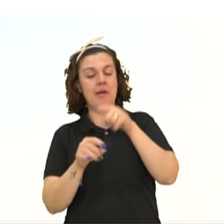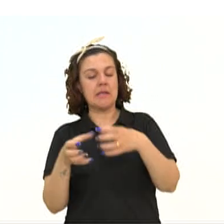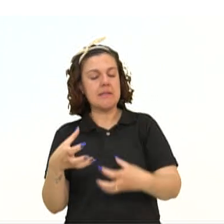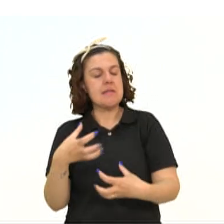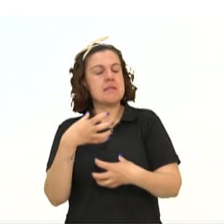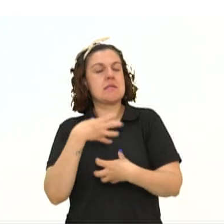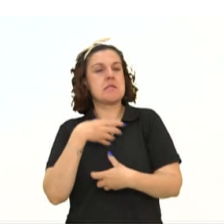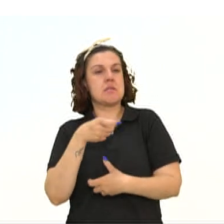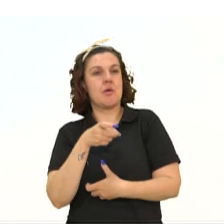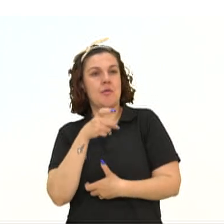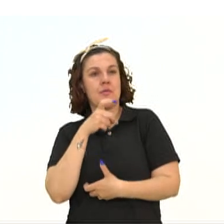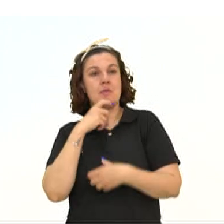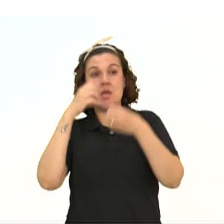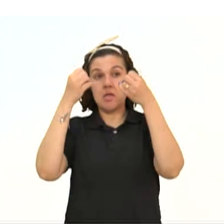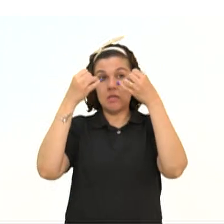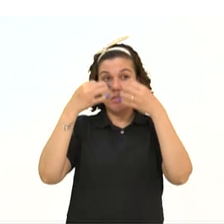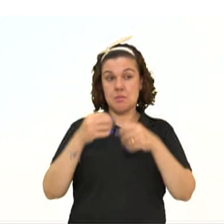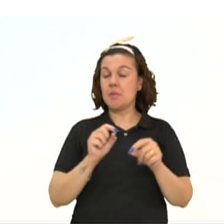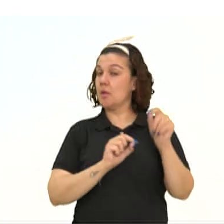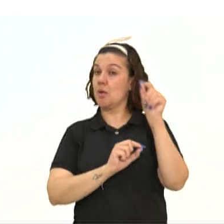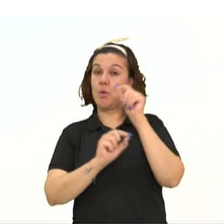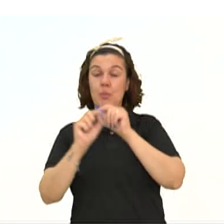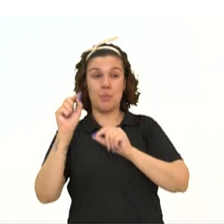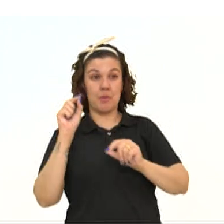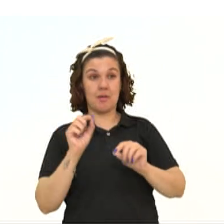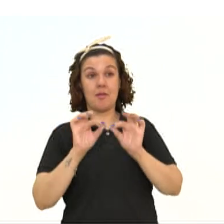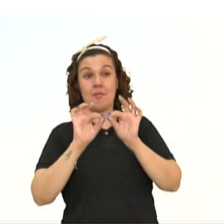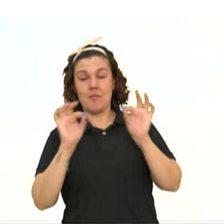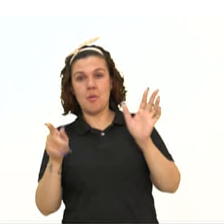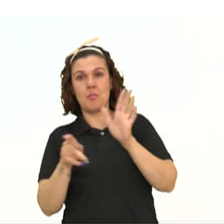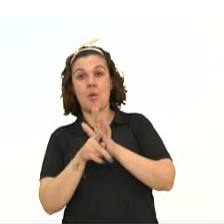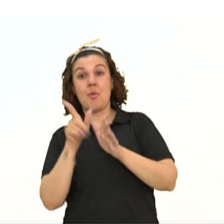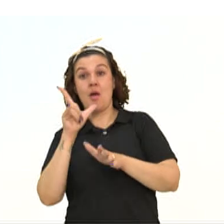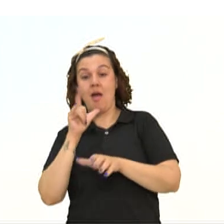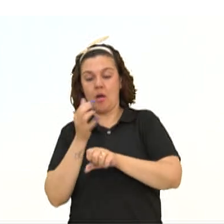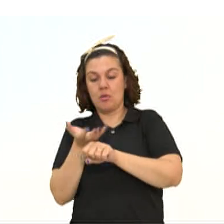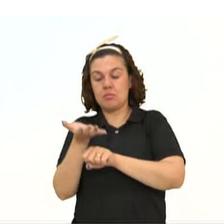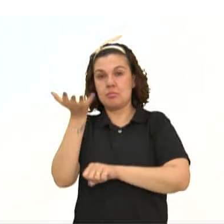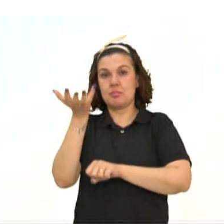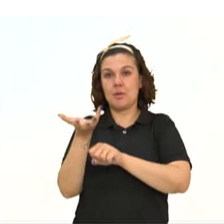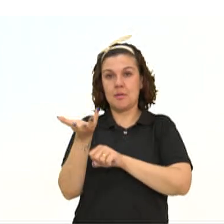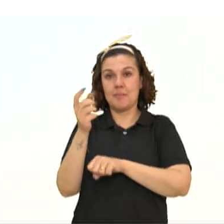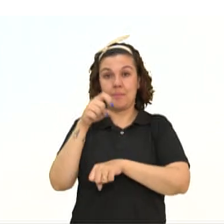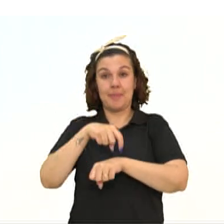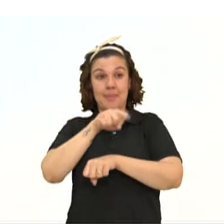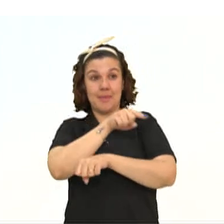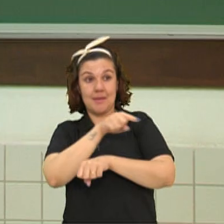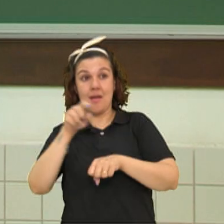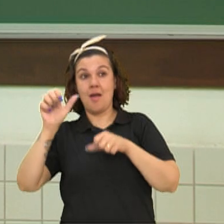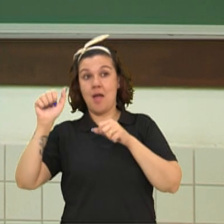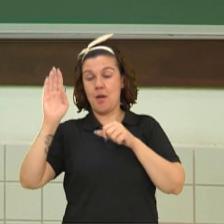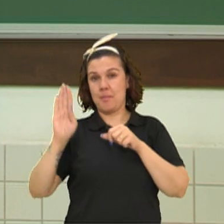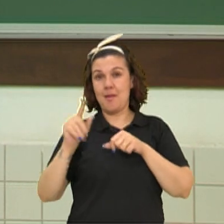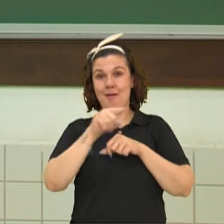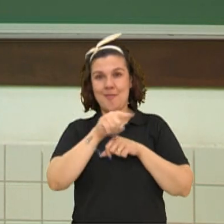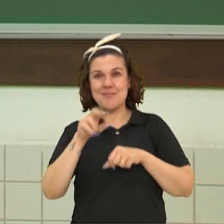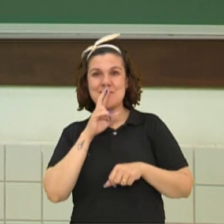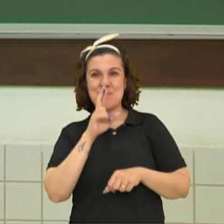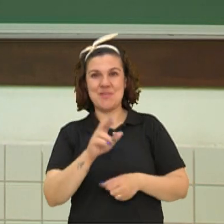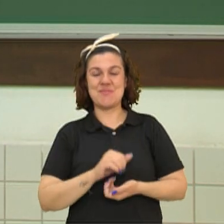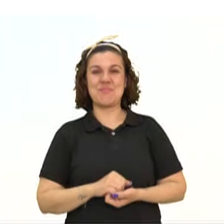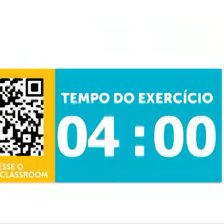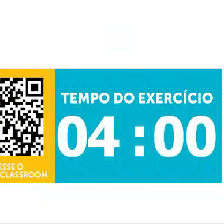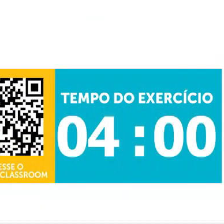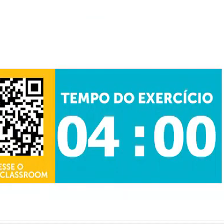sensação de frio explica-se corretamente pelo fato de que a evaporação da água, temos as alternativas, agora é com